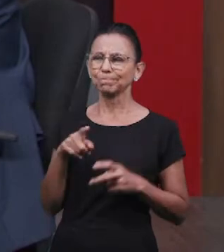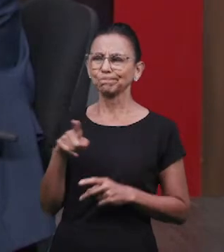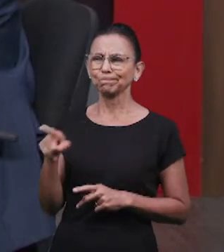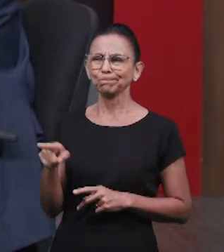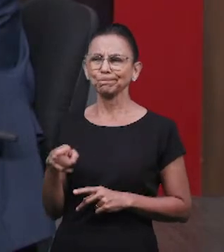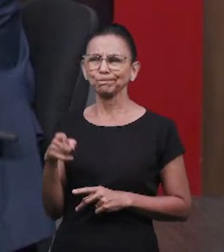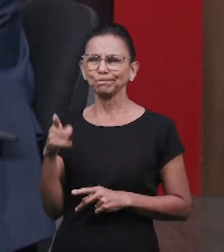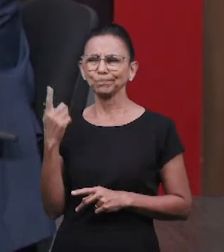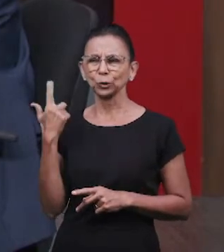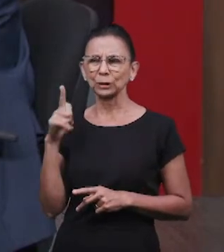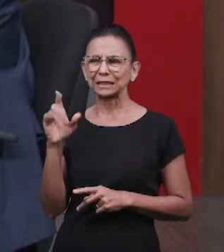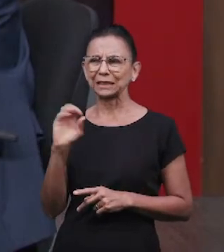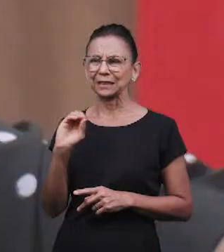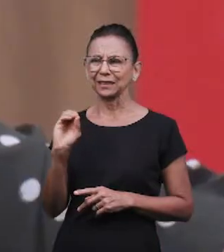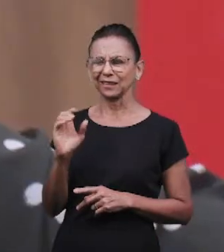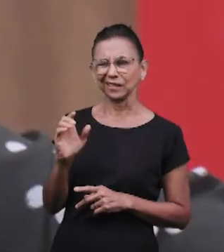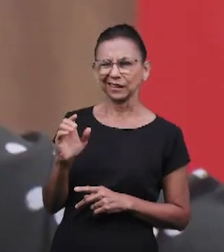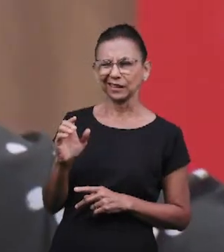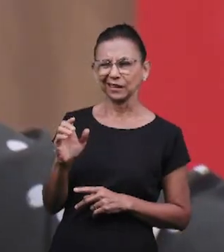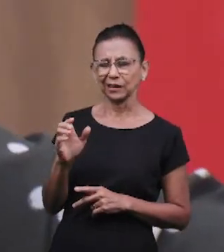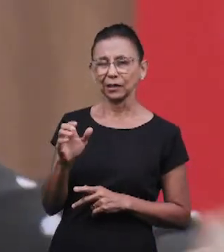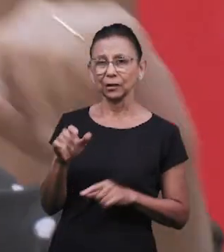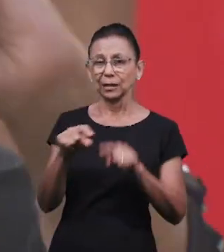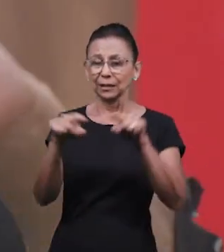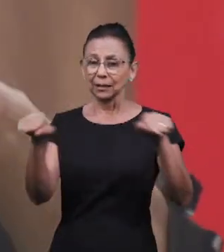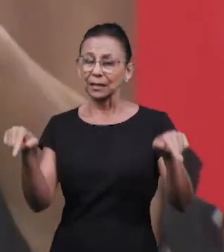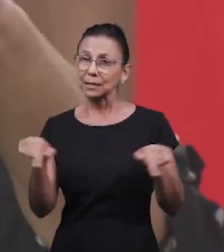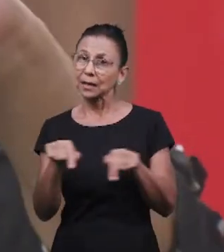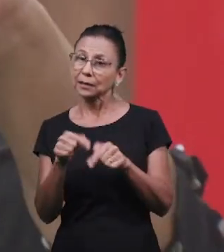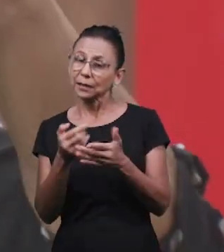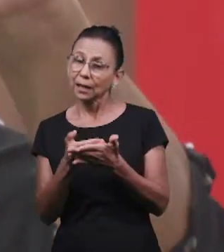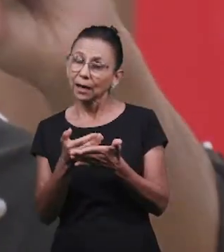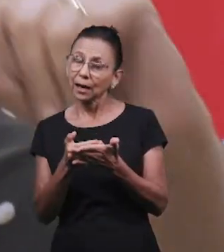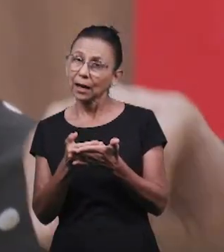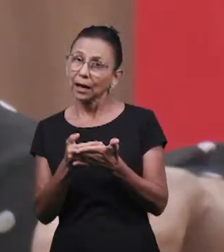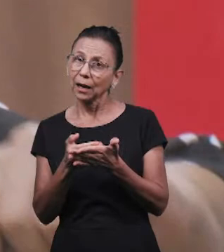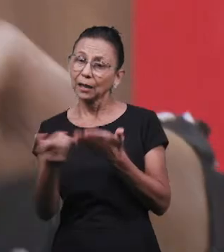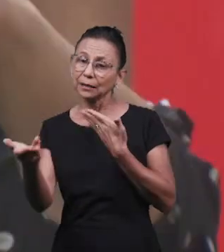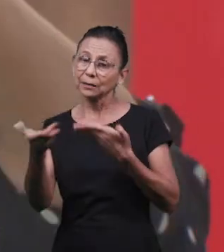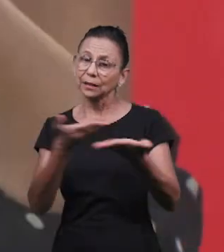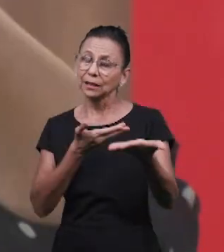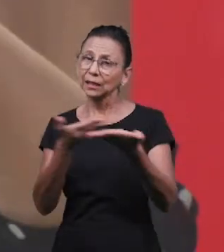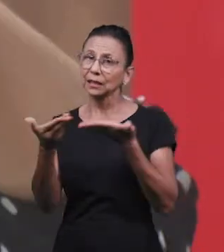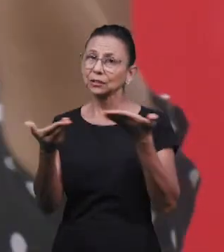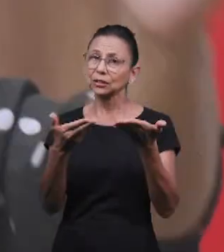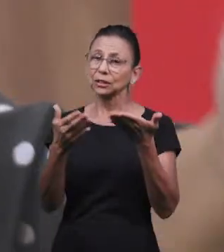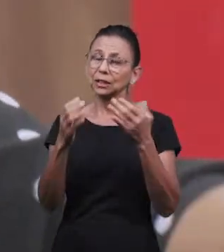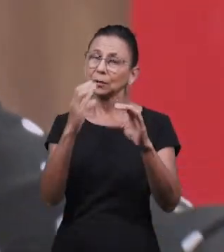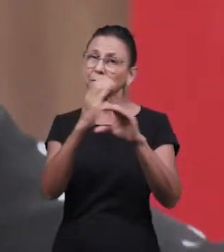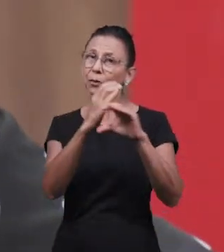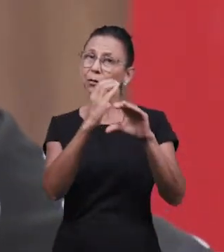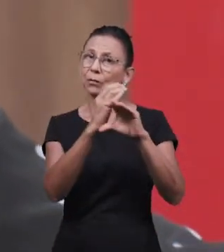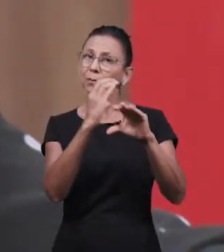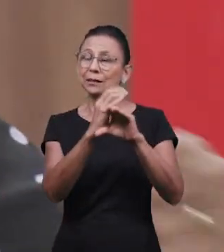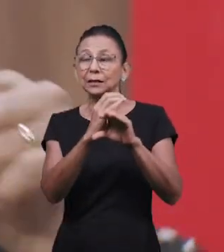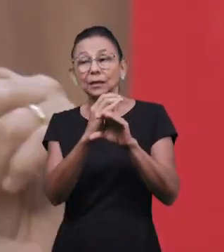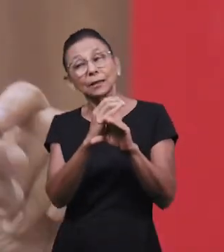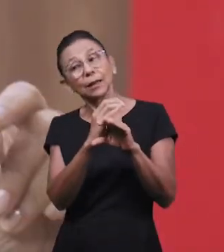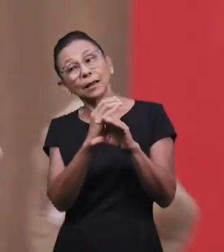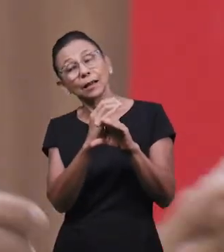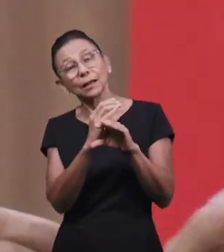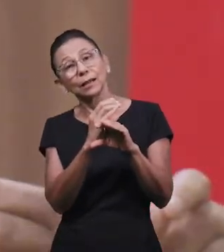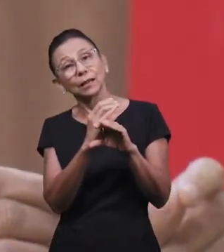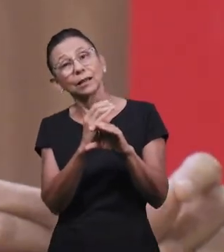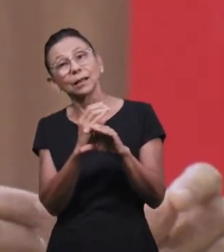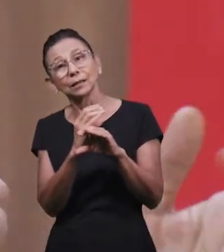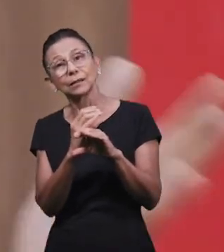não está conseguindo se socializar dentro das classes, de mesmo ela não está conseguindo se comunicar. Então,